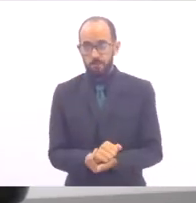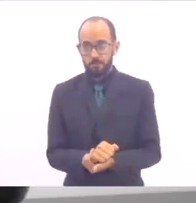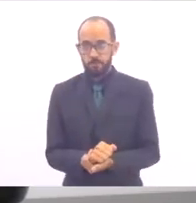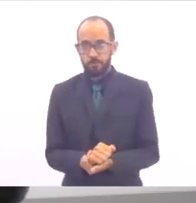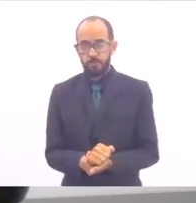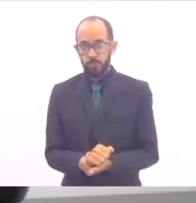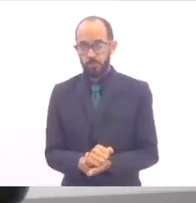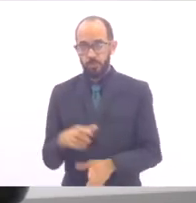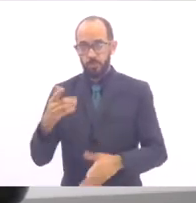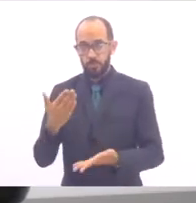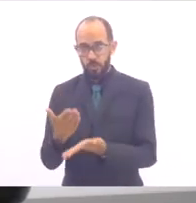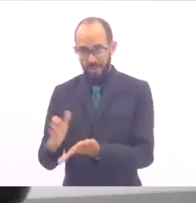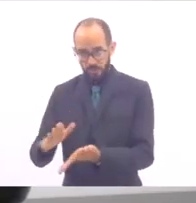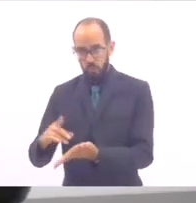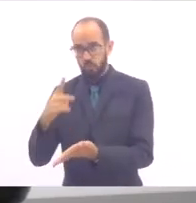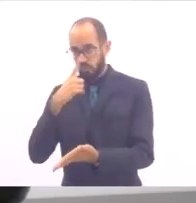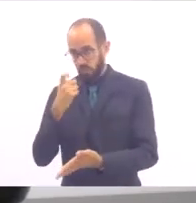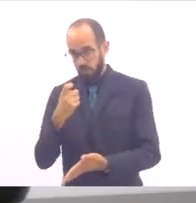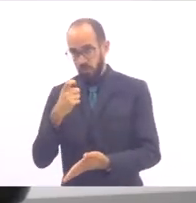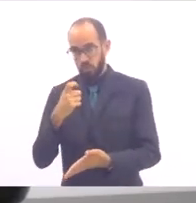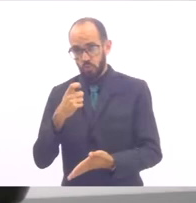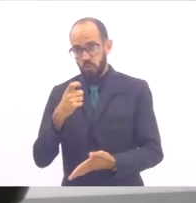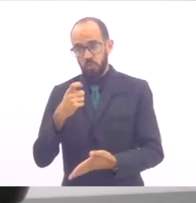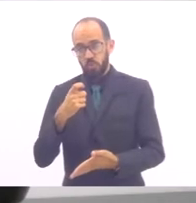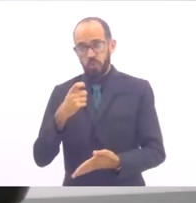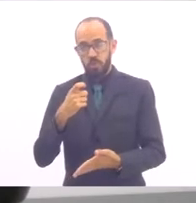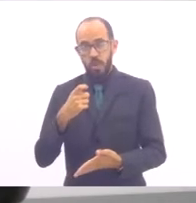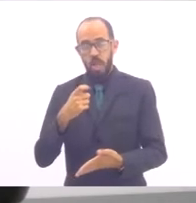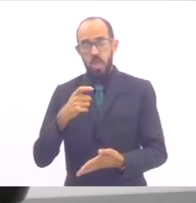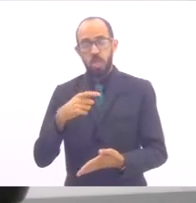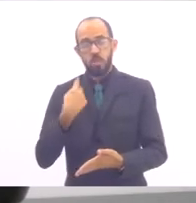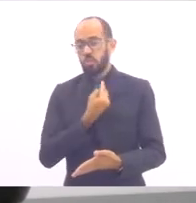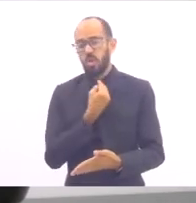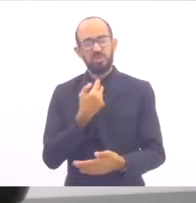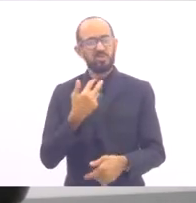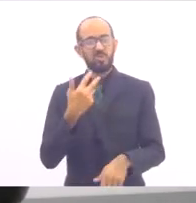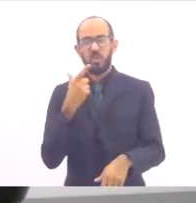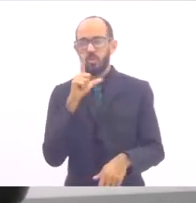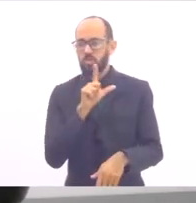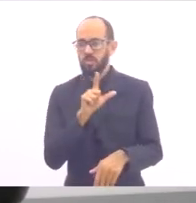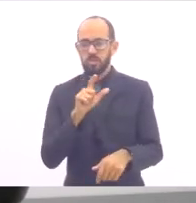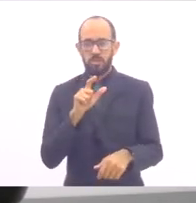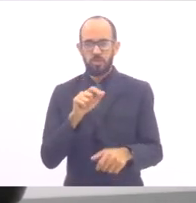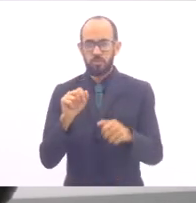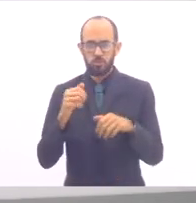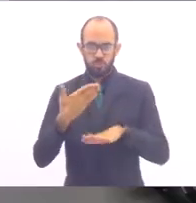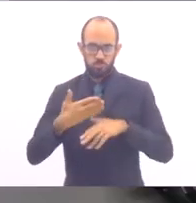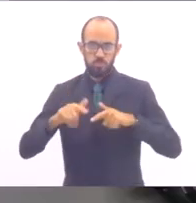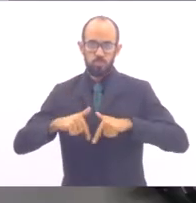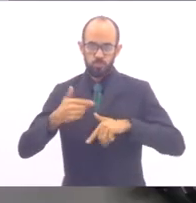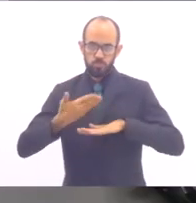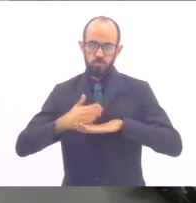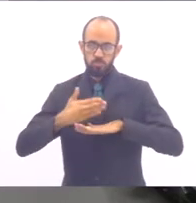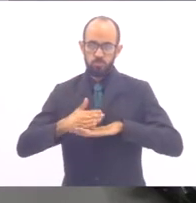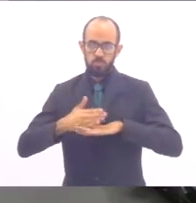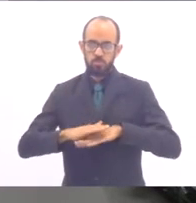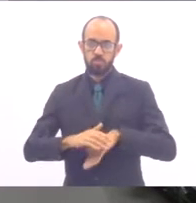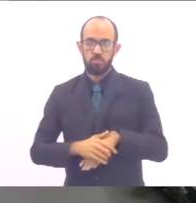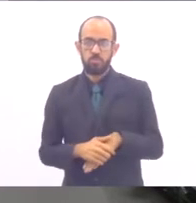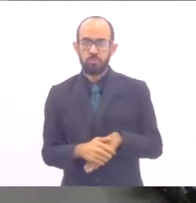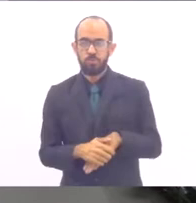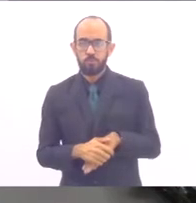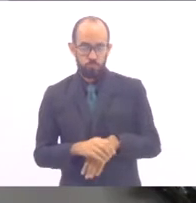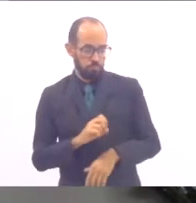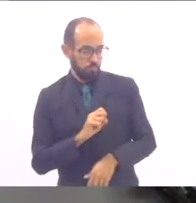resíduo, não nos permitiu mais, a partir de uma decisão judicial, o cumprimento. Mantovani, antes de ouvirmos aqui a sede,